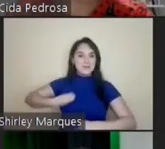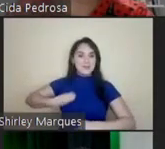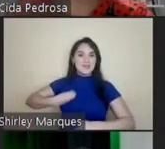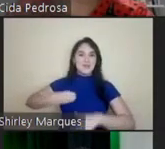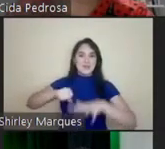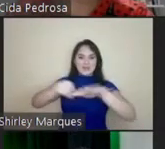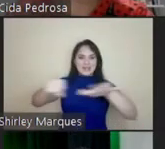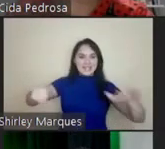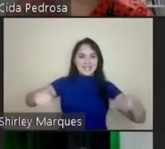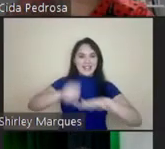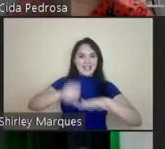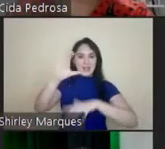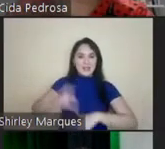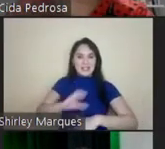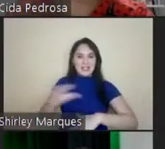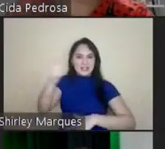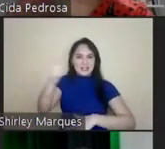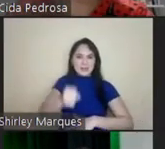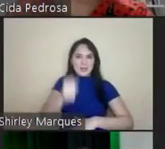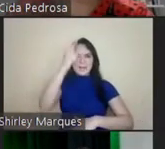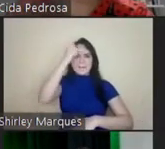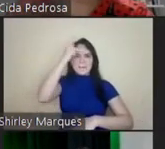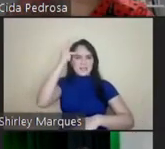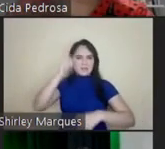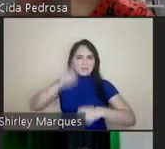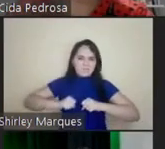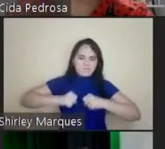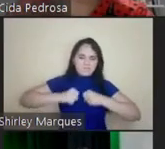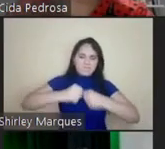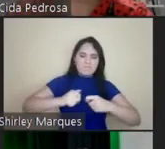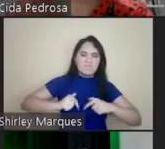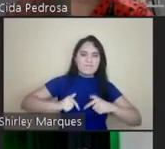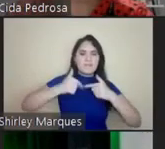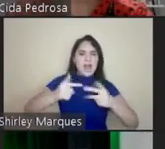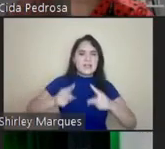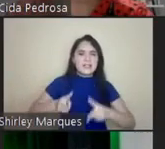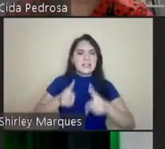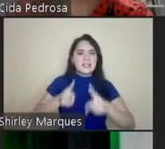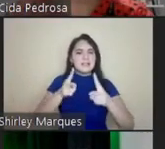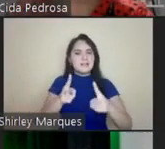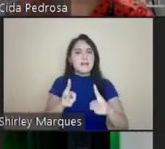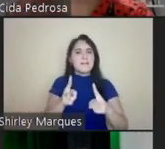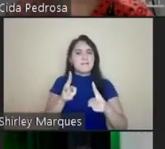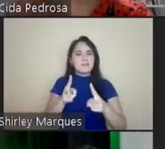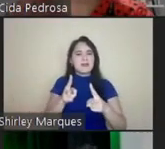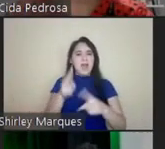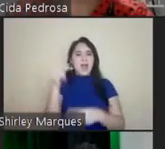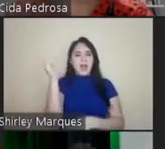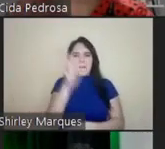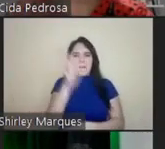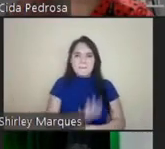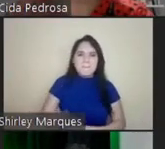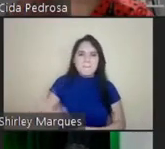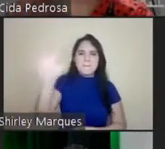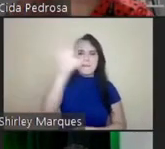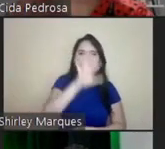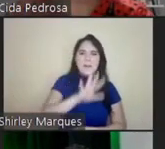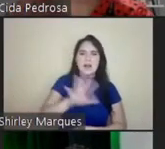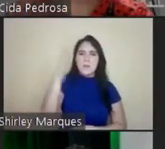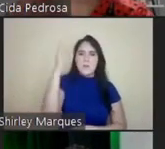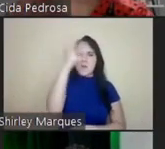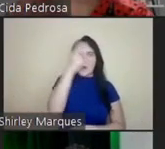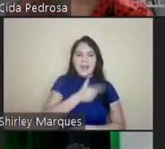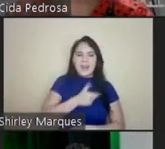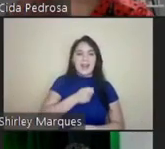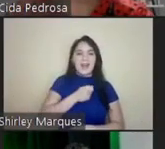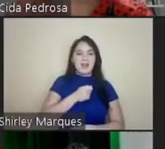que é valiosíssimo, é um povo guerreiro, sempre será, sangue no olho, é o guerreiro de fato, é o Brasil bonito, né?